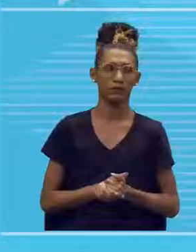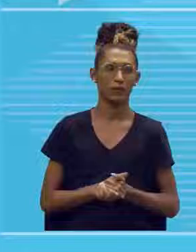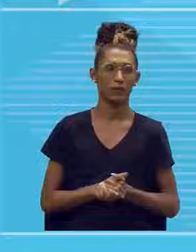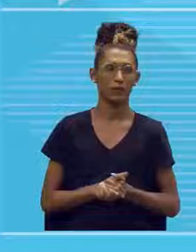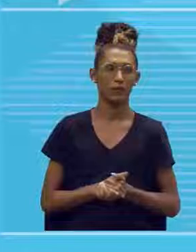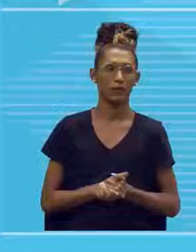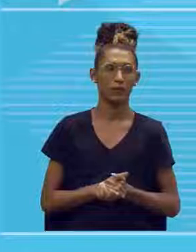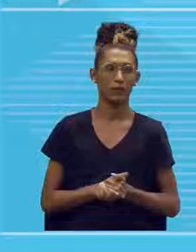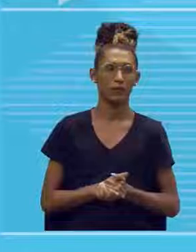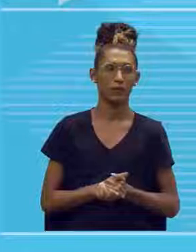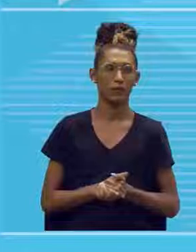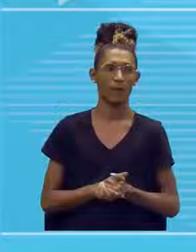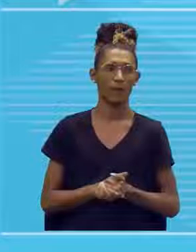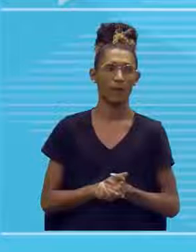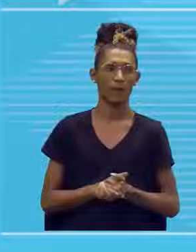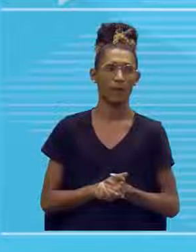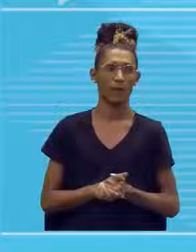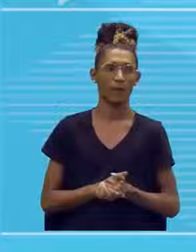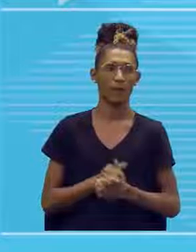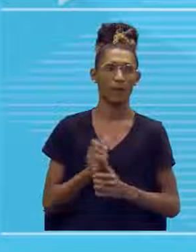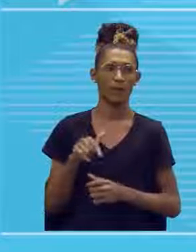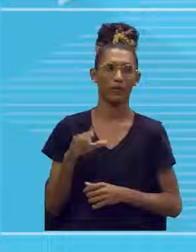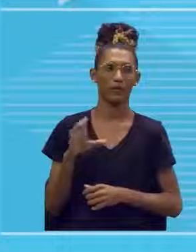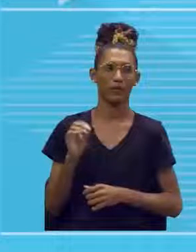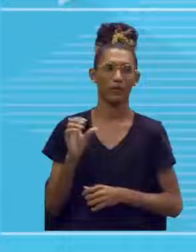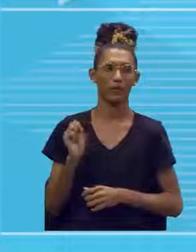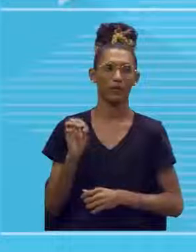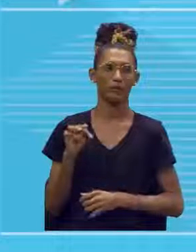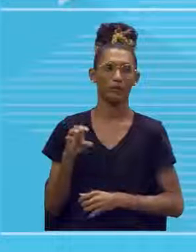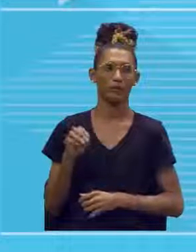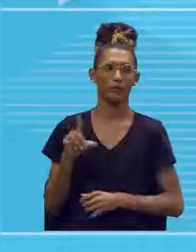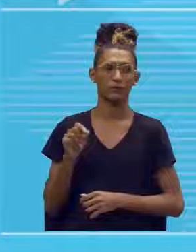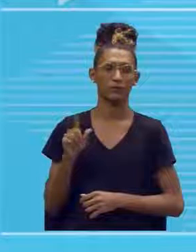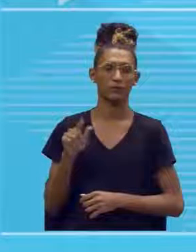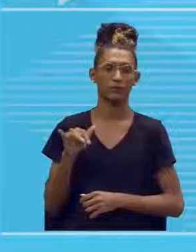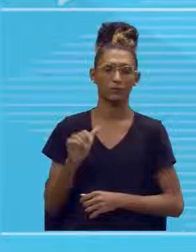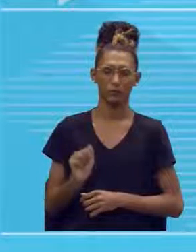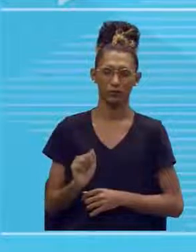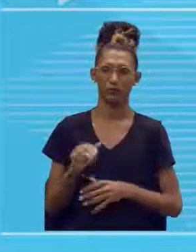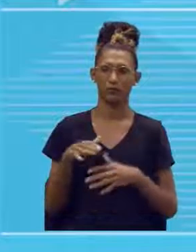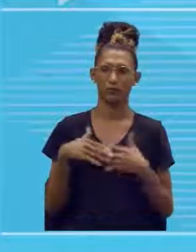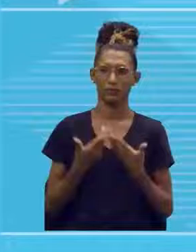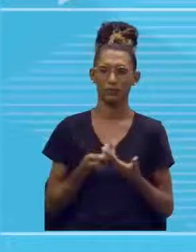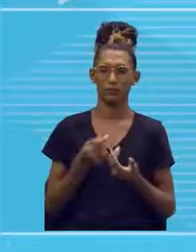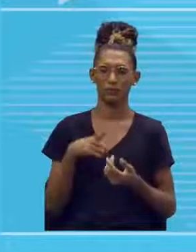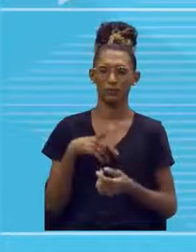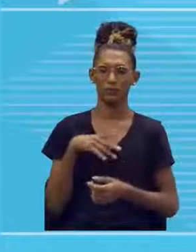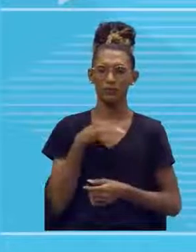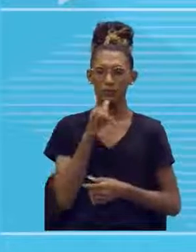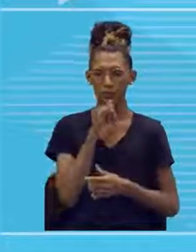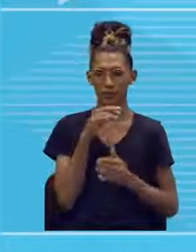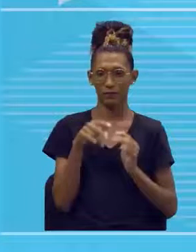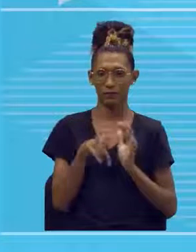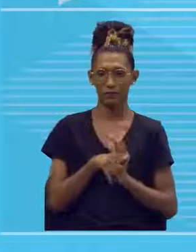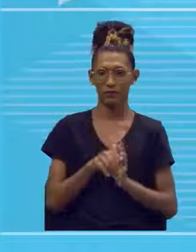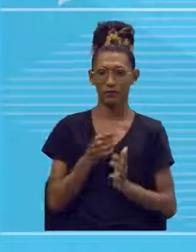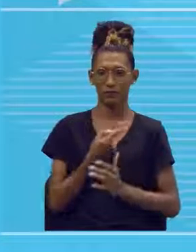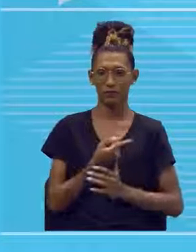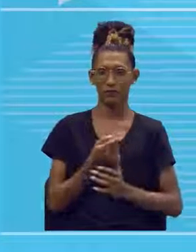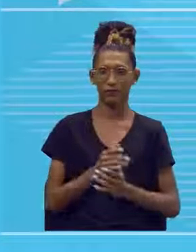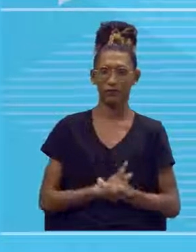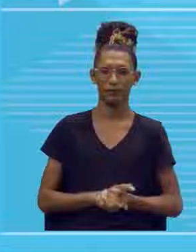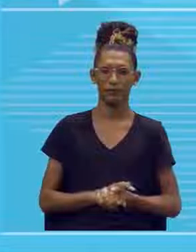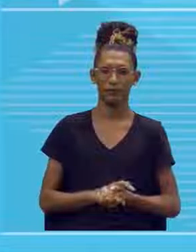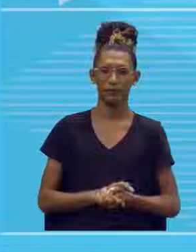então isso aqui é o que se chama de cosmologia celular trazia essa esse modelo das esferas outras